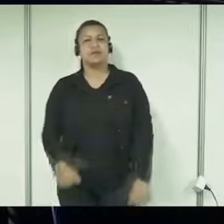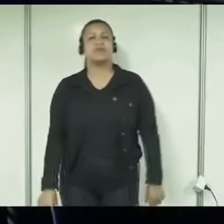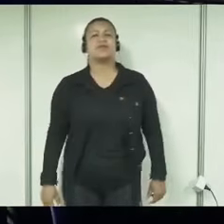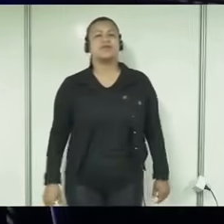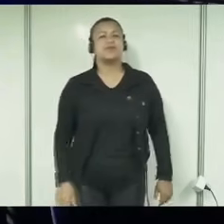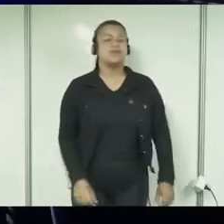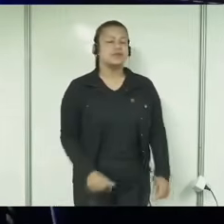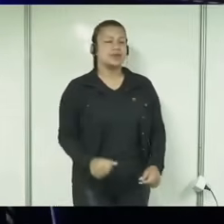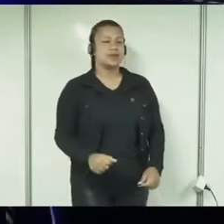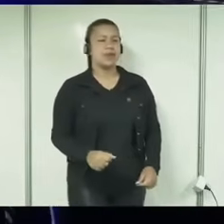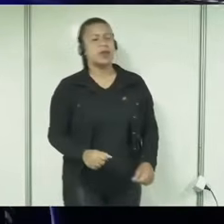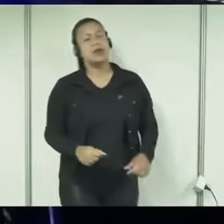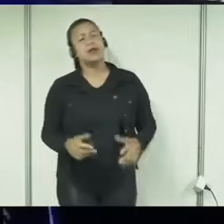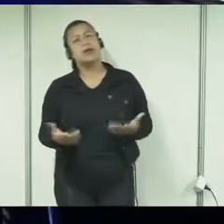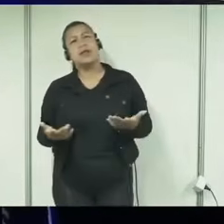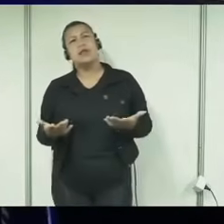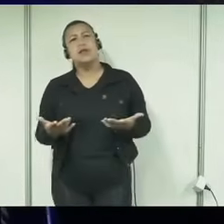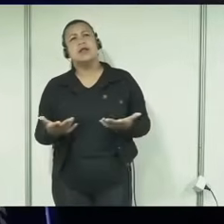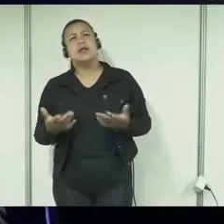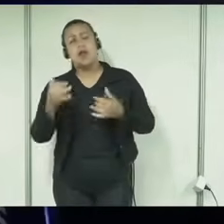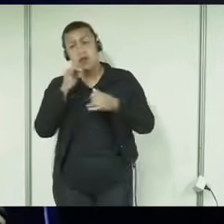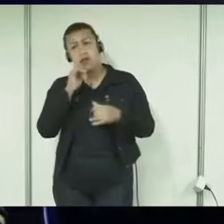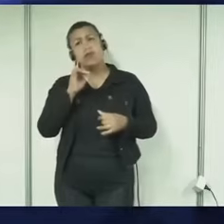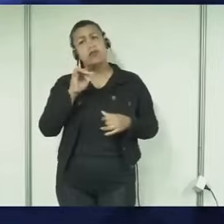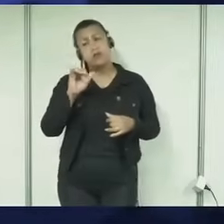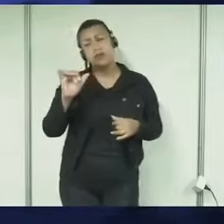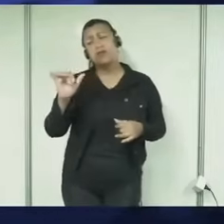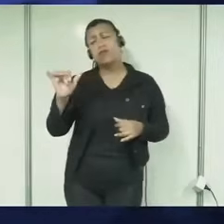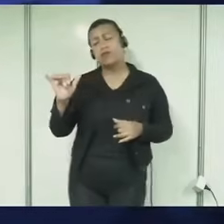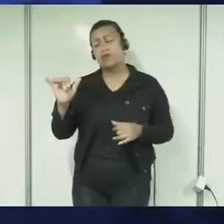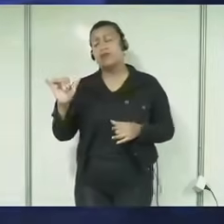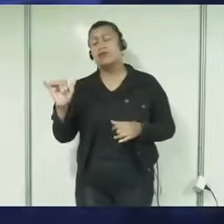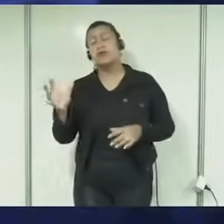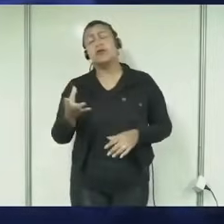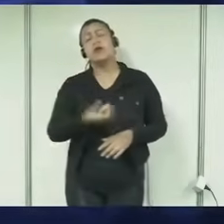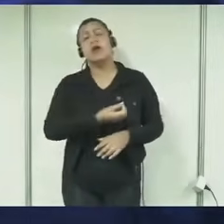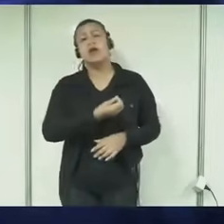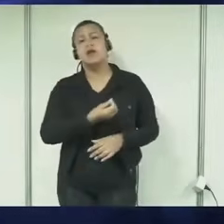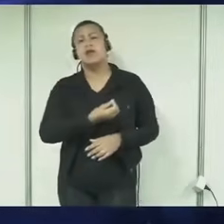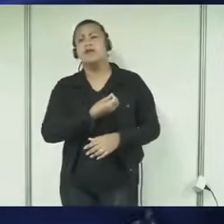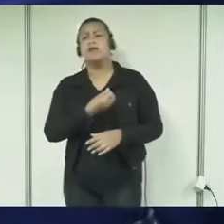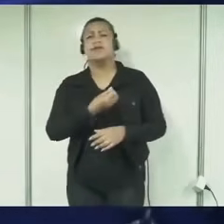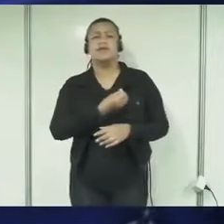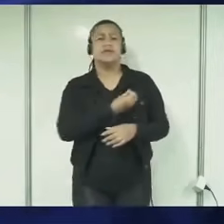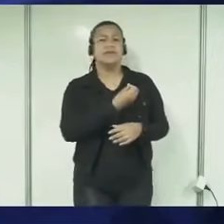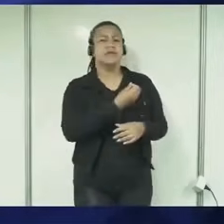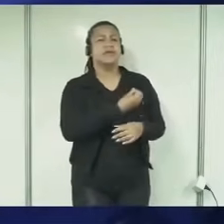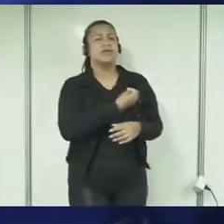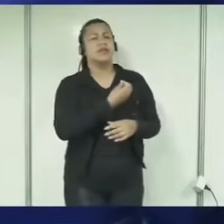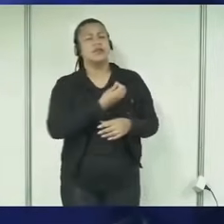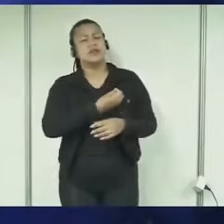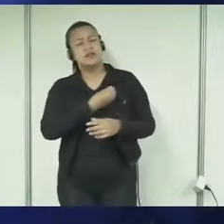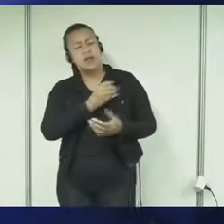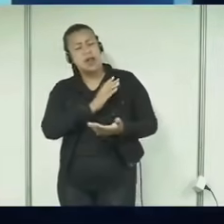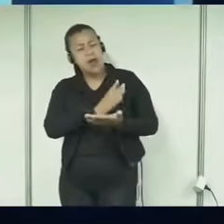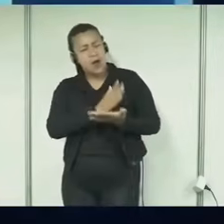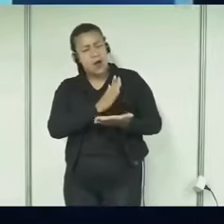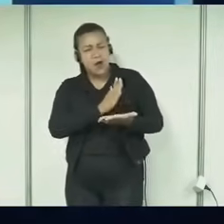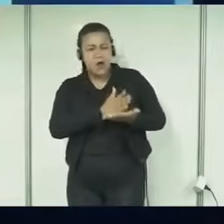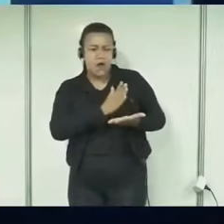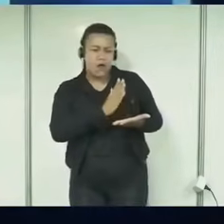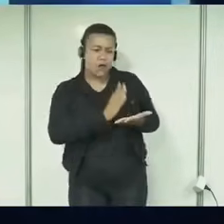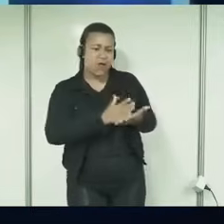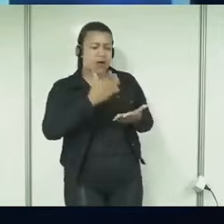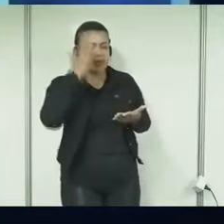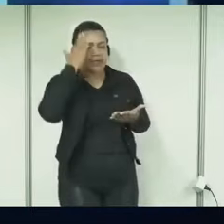Parece simples, mas vou dizer. A vida passa e o coração sabe que um pouco